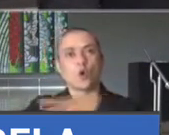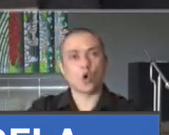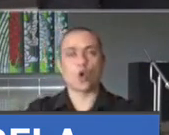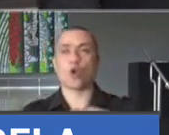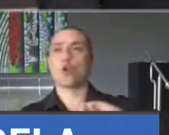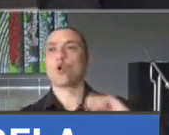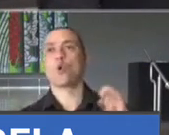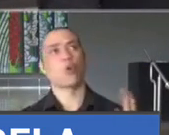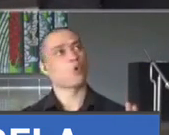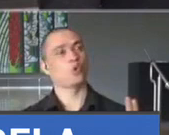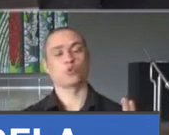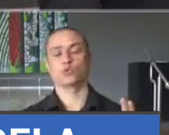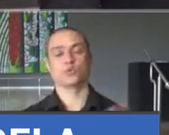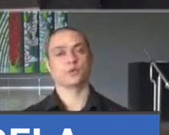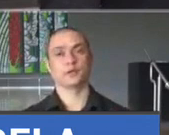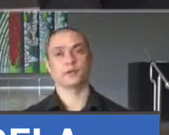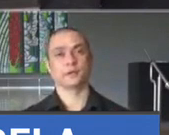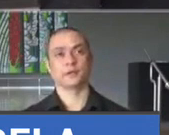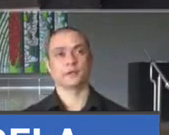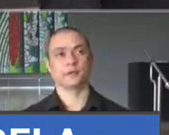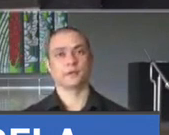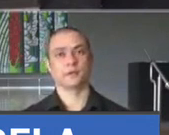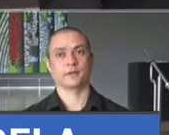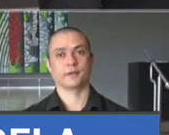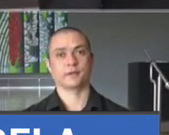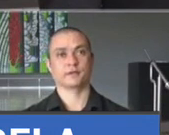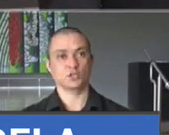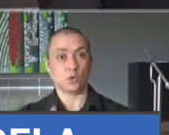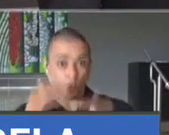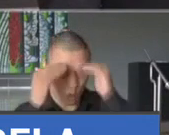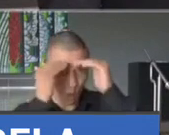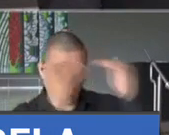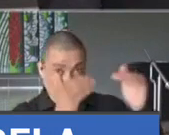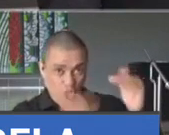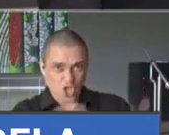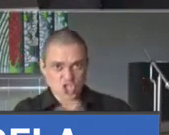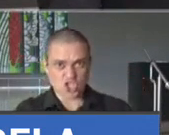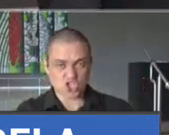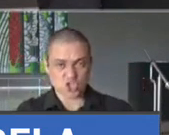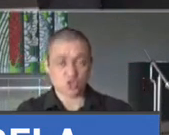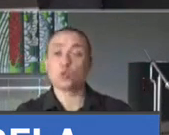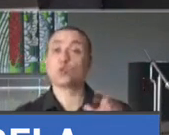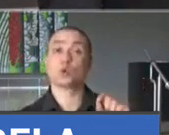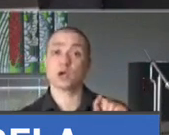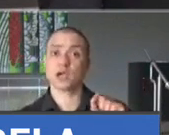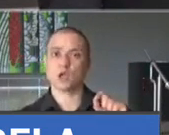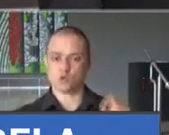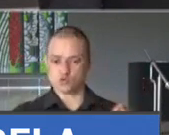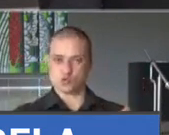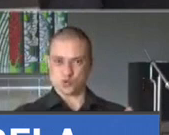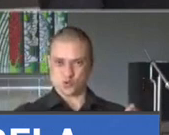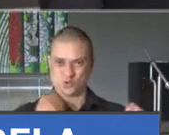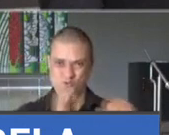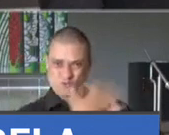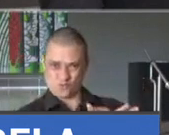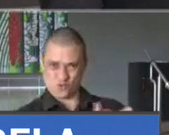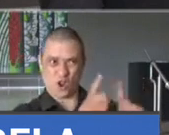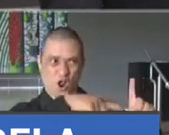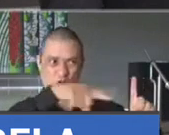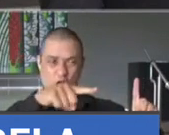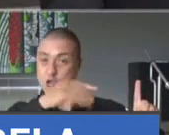que não fosse e o observância rígida dos indicadores